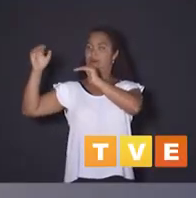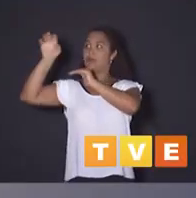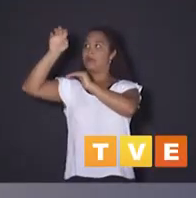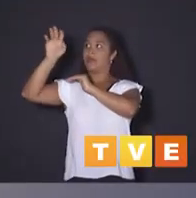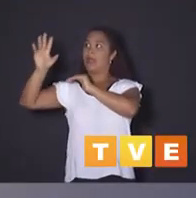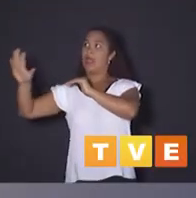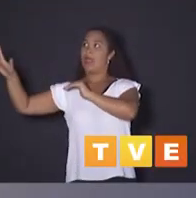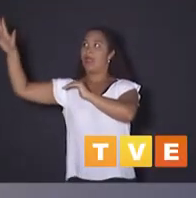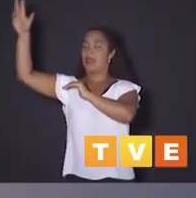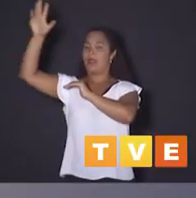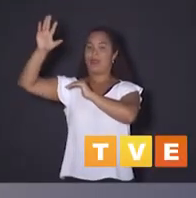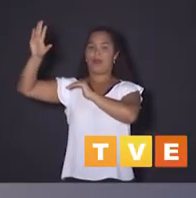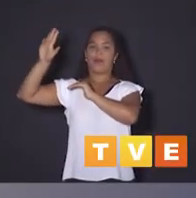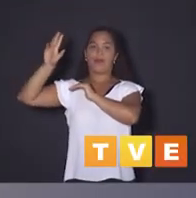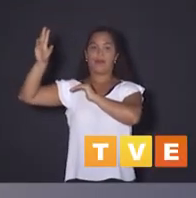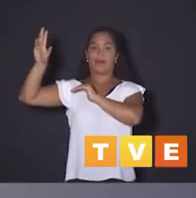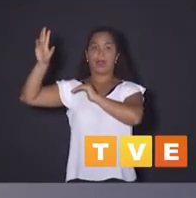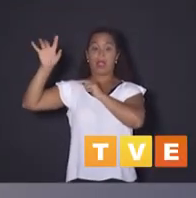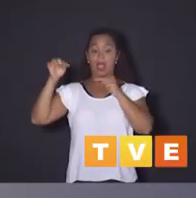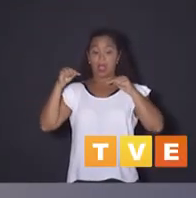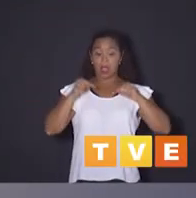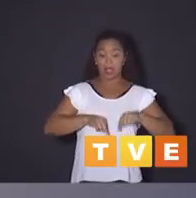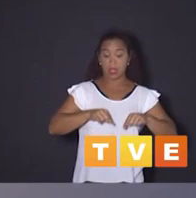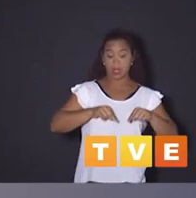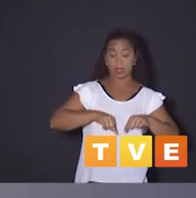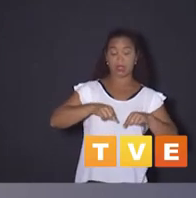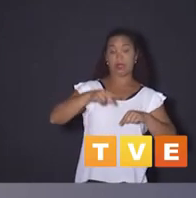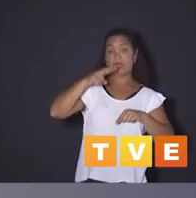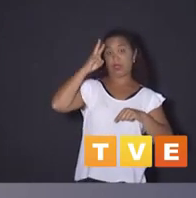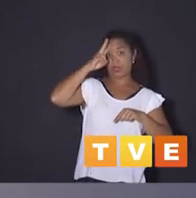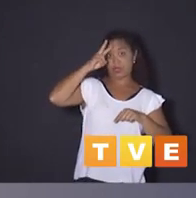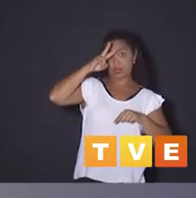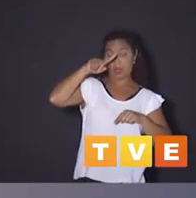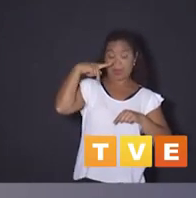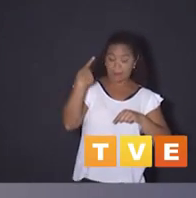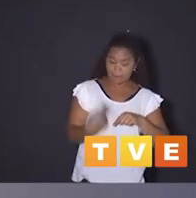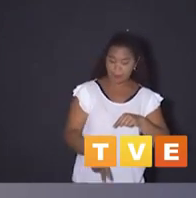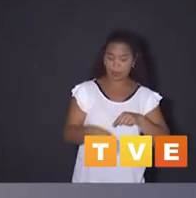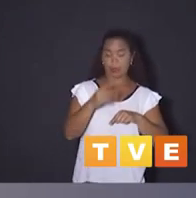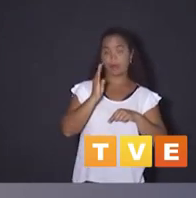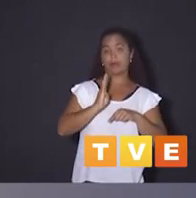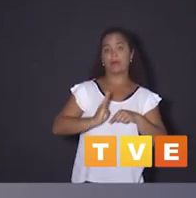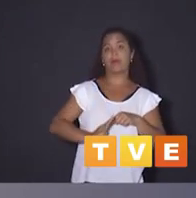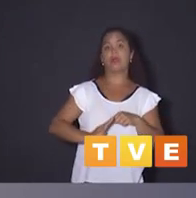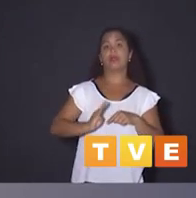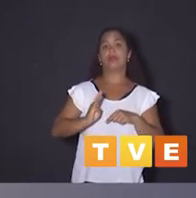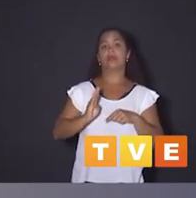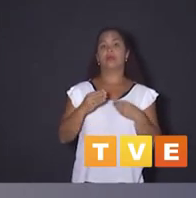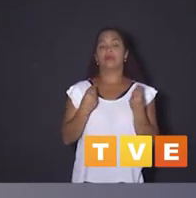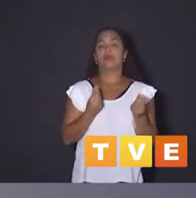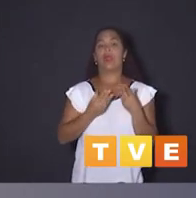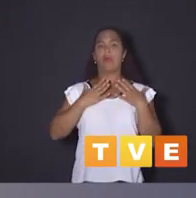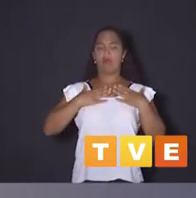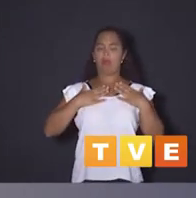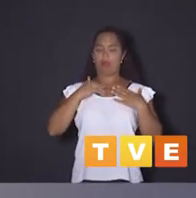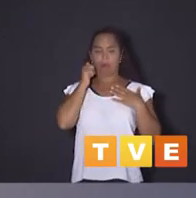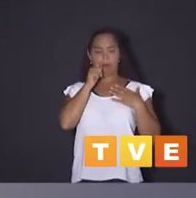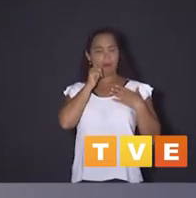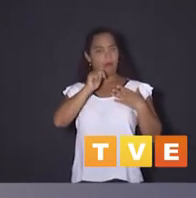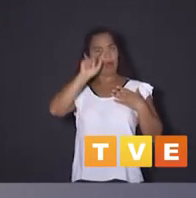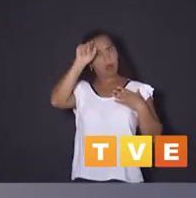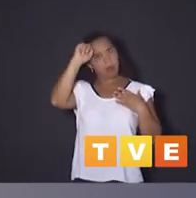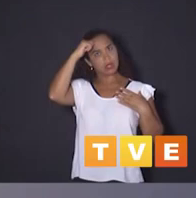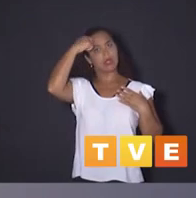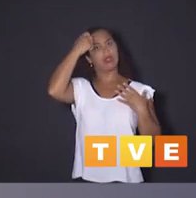que a gente tem como memory como história nossa fé como designer de moda e como mulher negra a minha luta por construção de